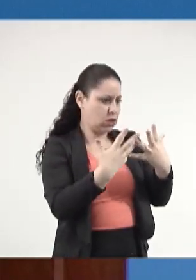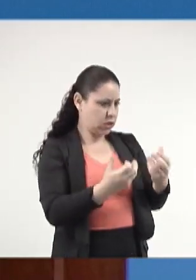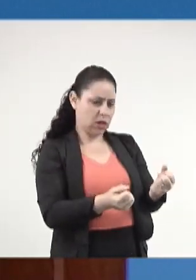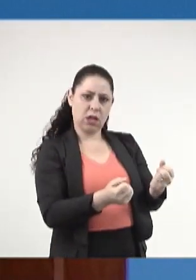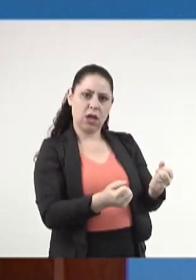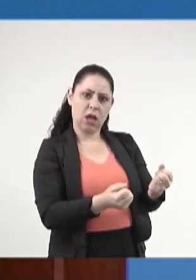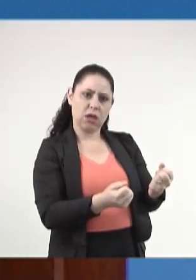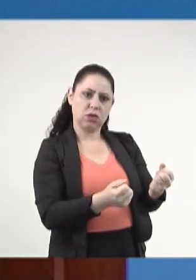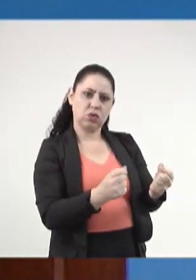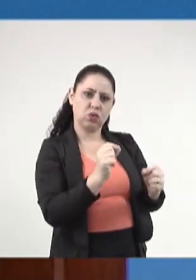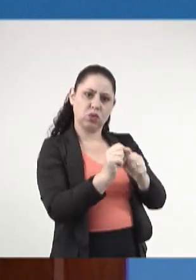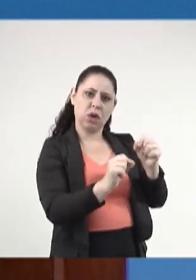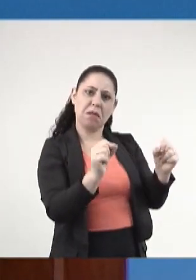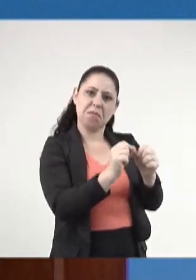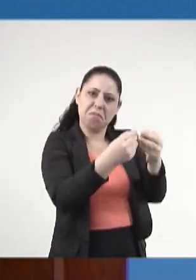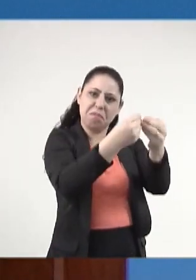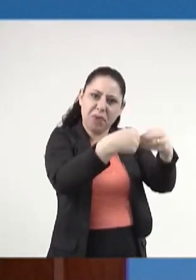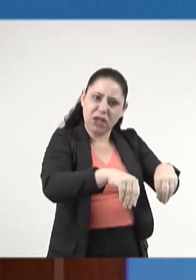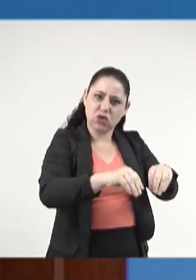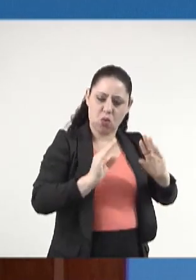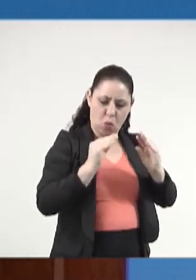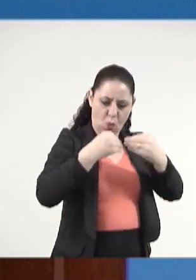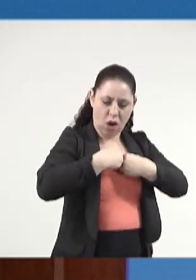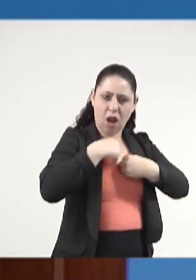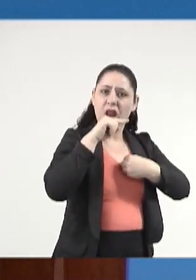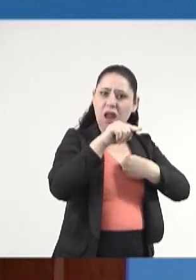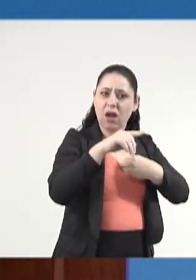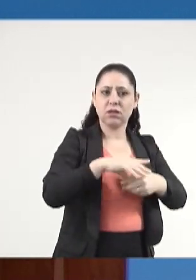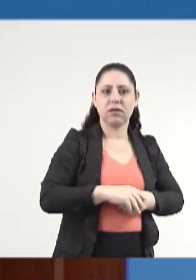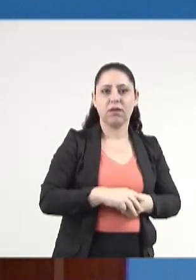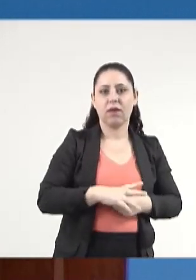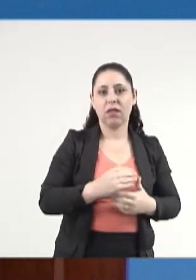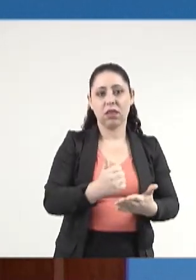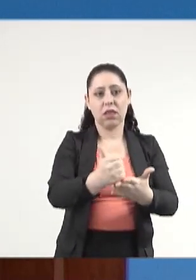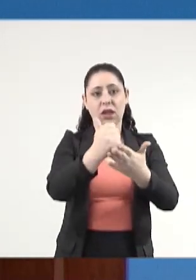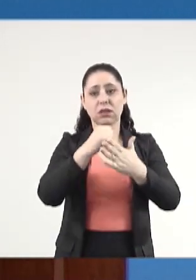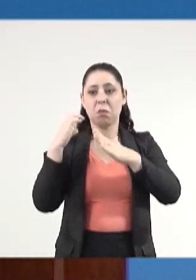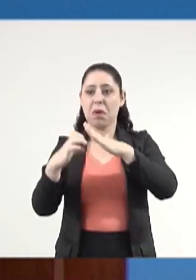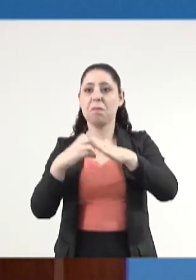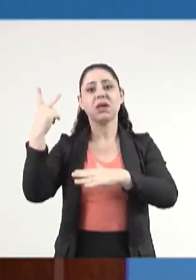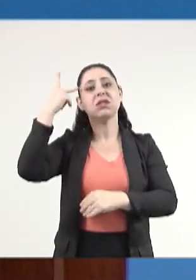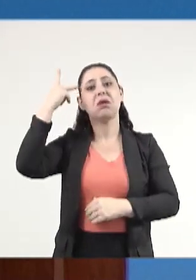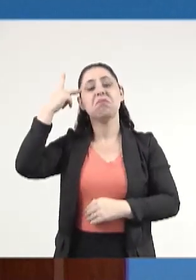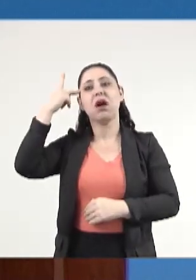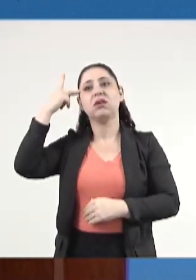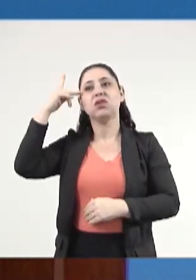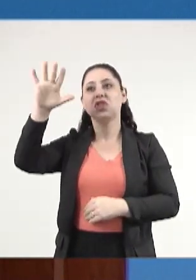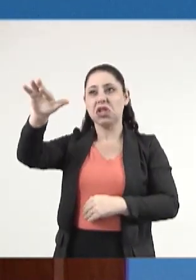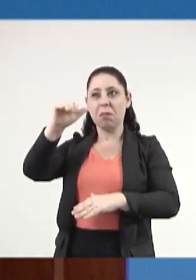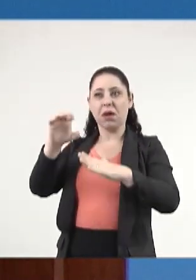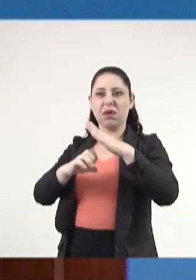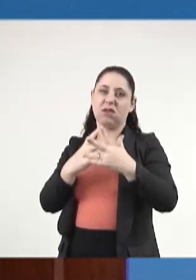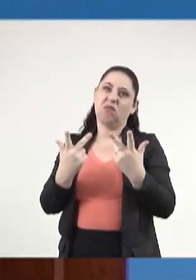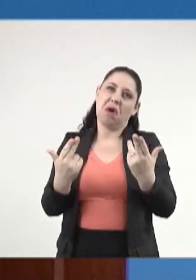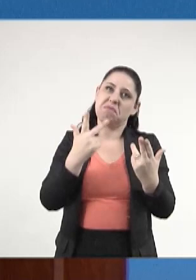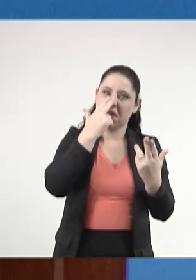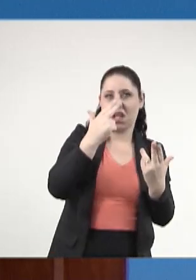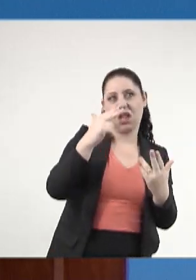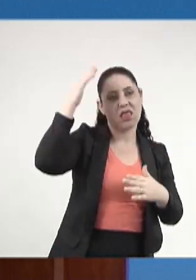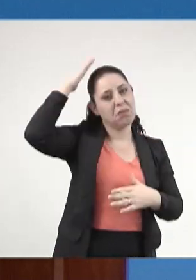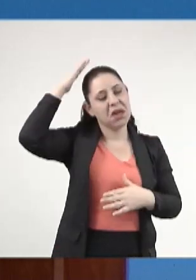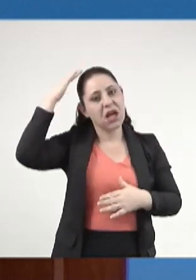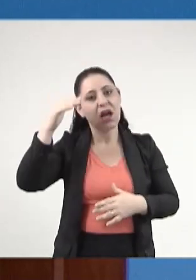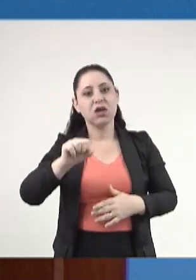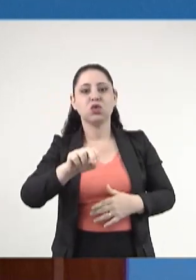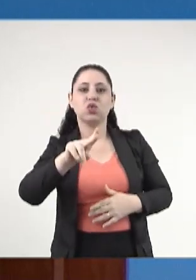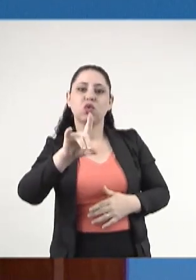aceitassem sacanear, prejudicar os autistas, ele ia trazer uma empresa de São Paulo, talvez como a Suda do Paraná,